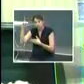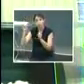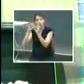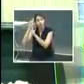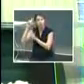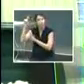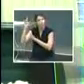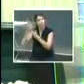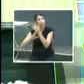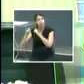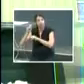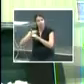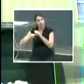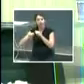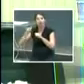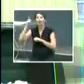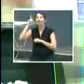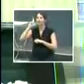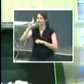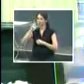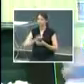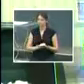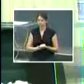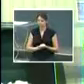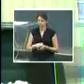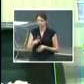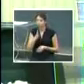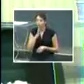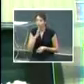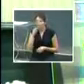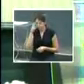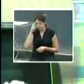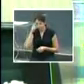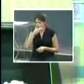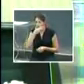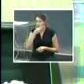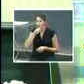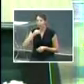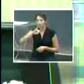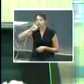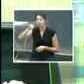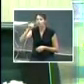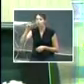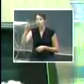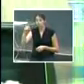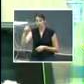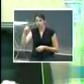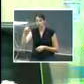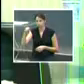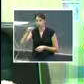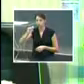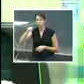Lembra de Jó? Ô Jó, amaldiçoa o teu Deus e morre. Amaldiçoa ele.